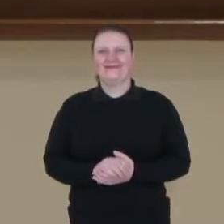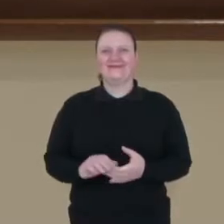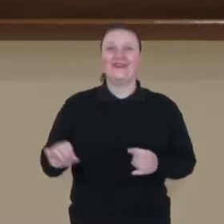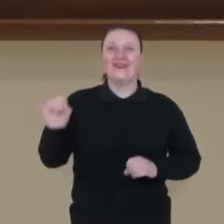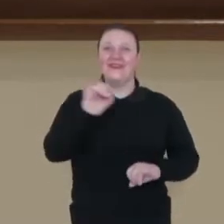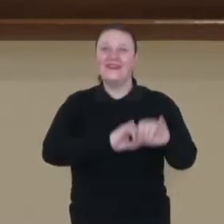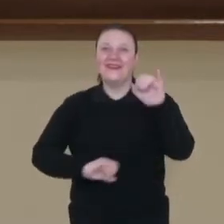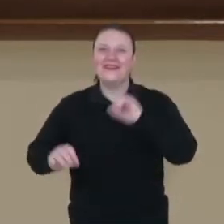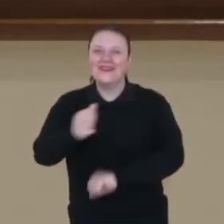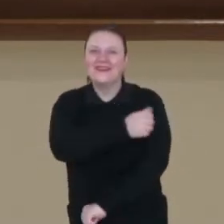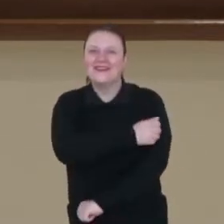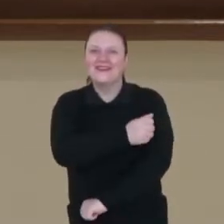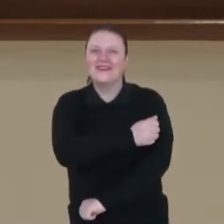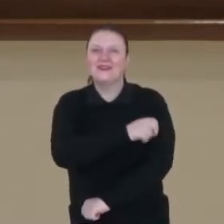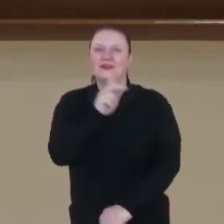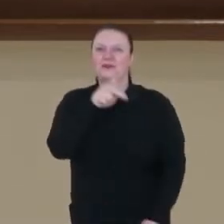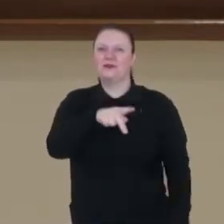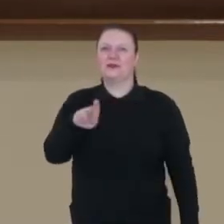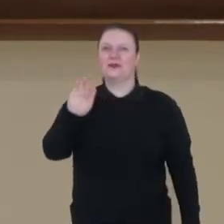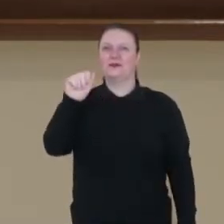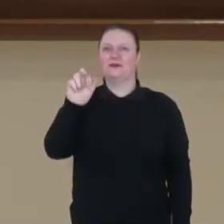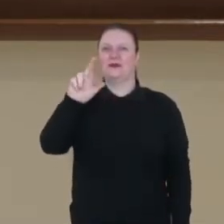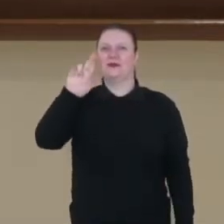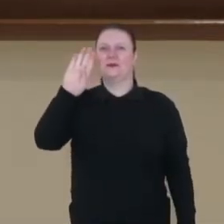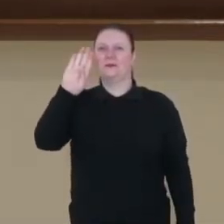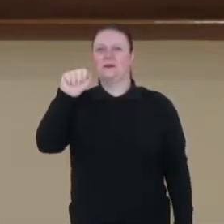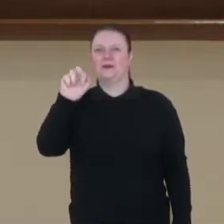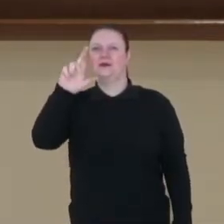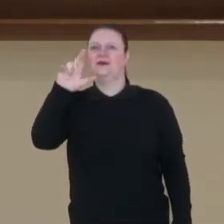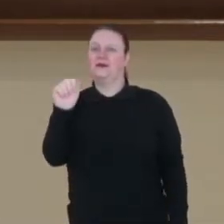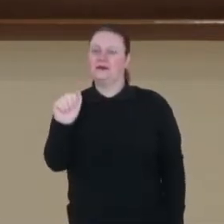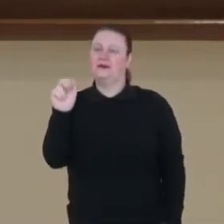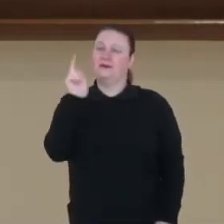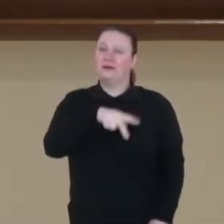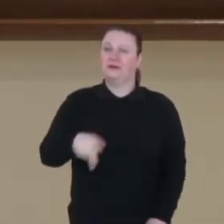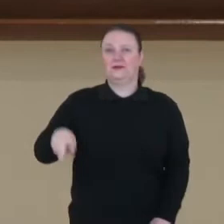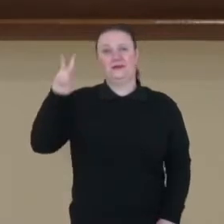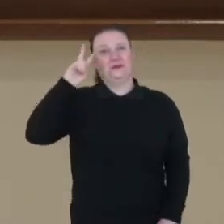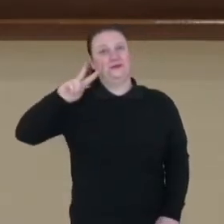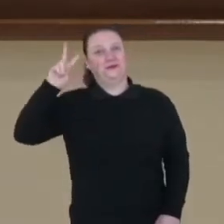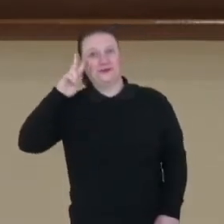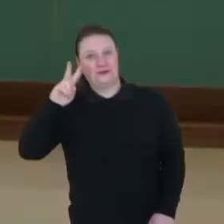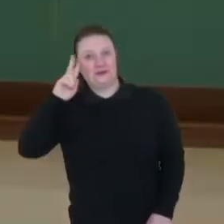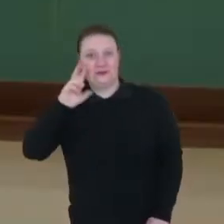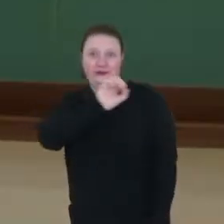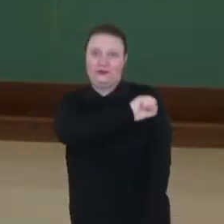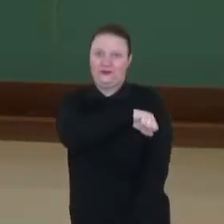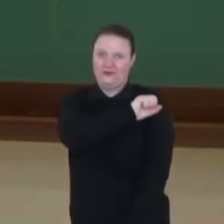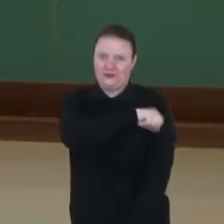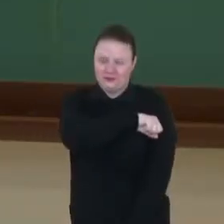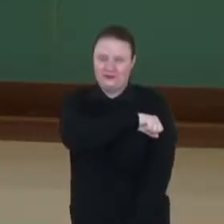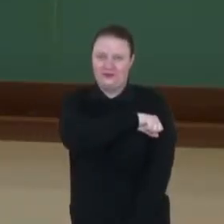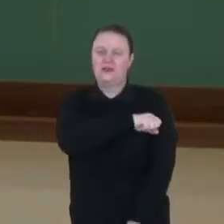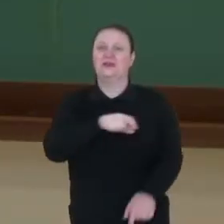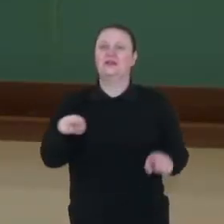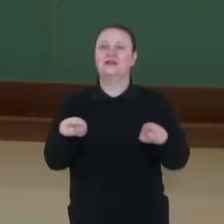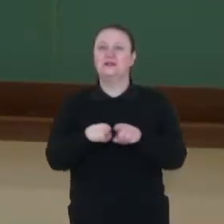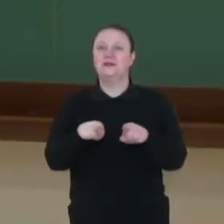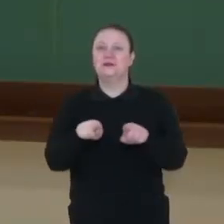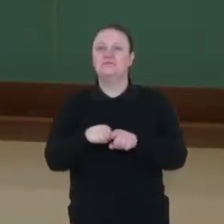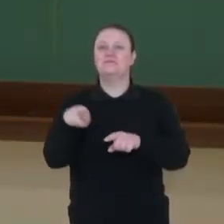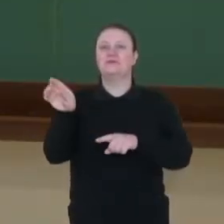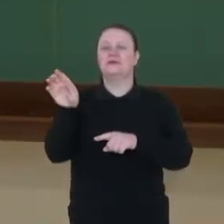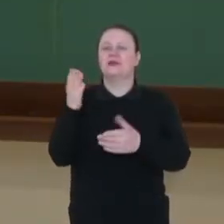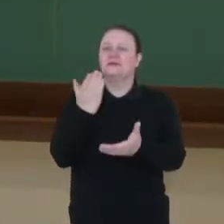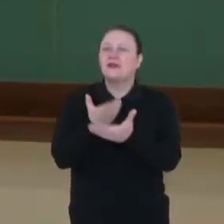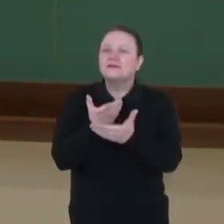E aí, pessoal, eu sou a professora Bárbara Furquim, a professora de vocês do 8º ano, e nessa